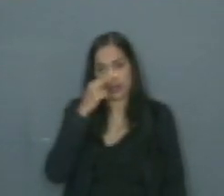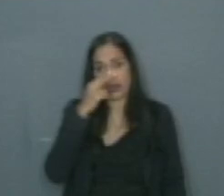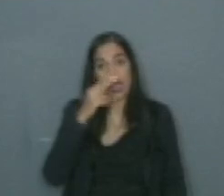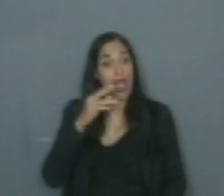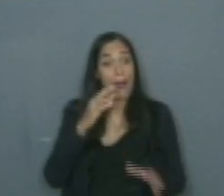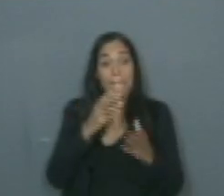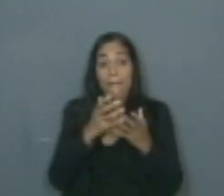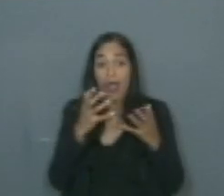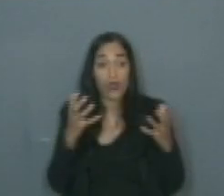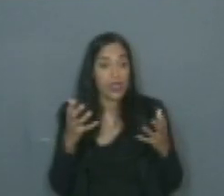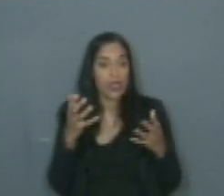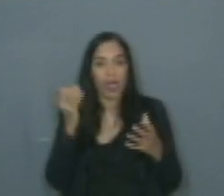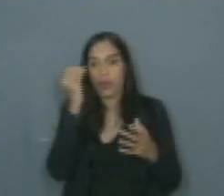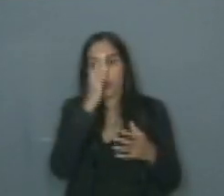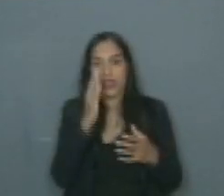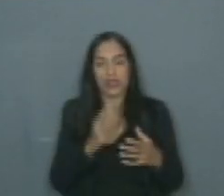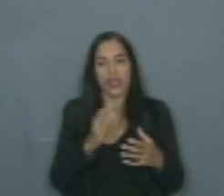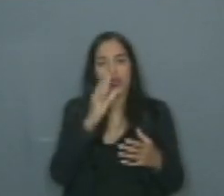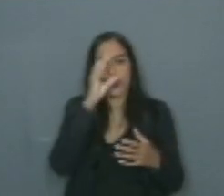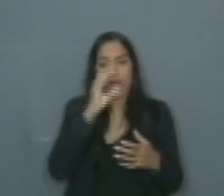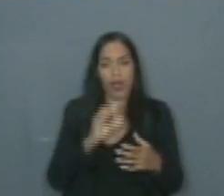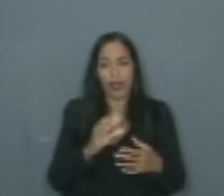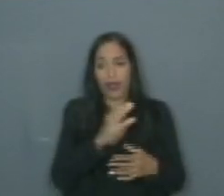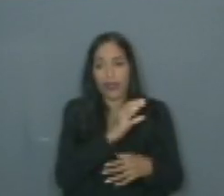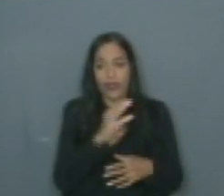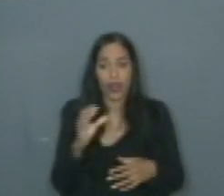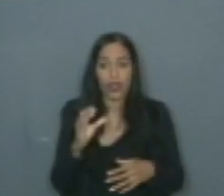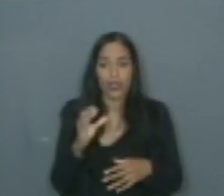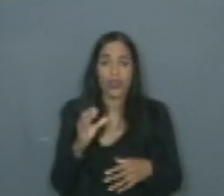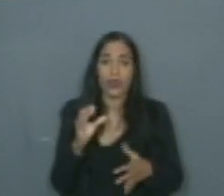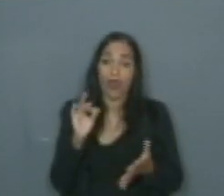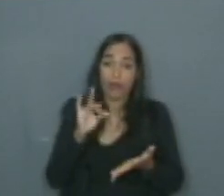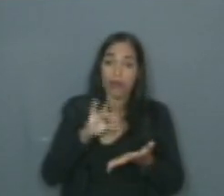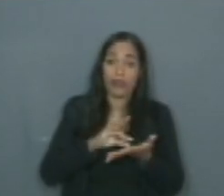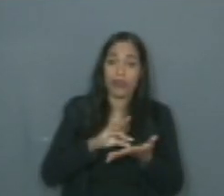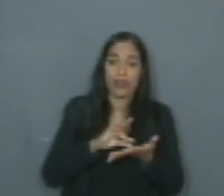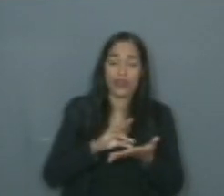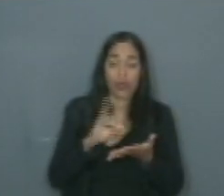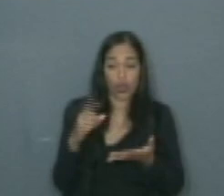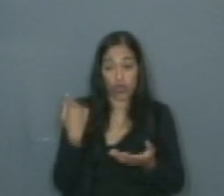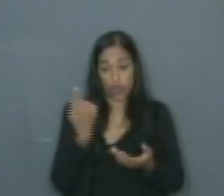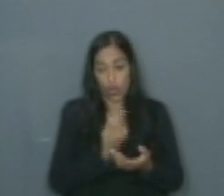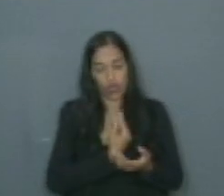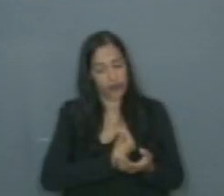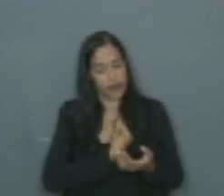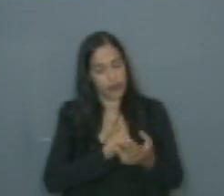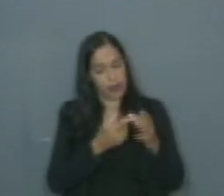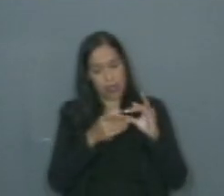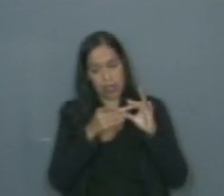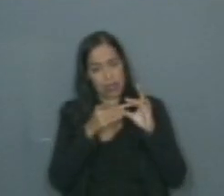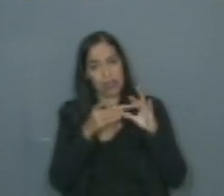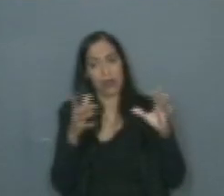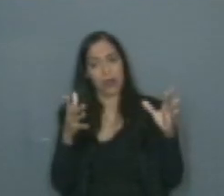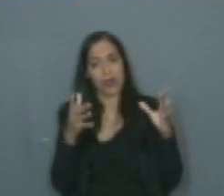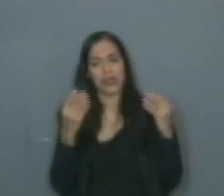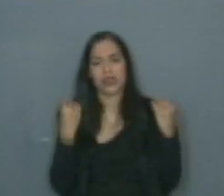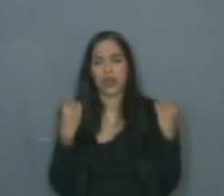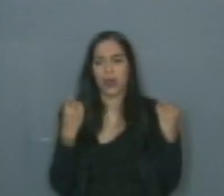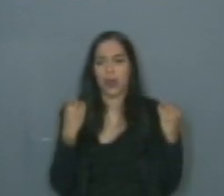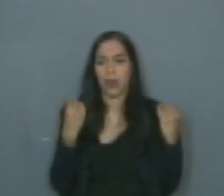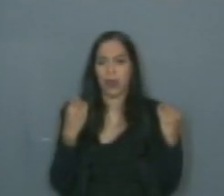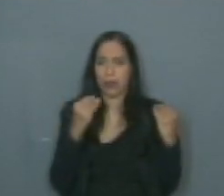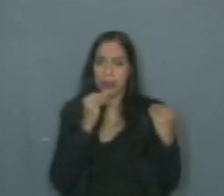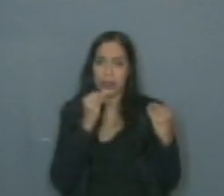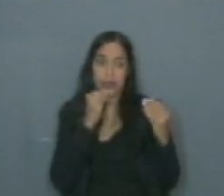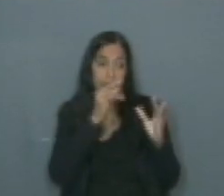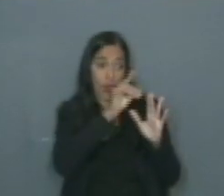Brasil é católica. Isso é um fato. Como nós vivemos numa democracia, como é que eu posso tolher o